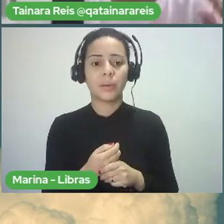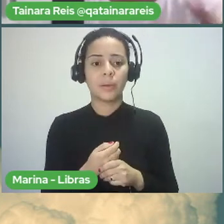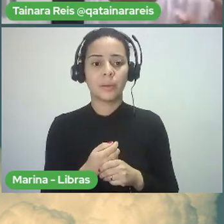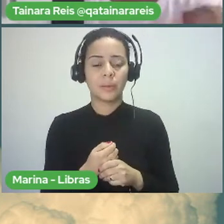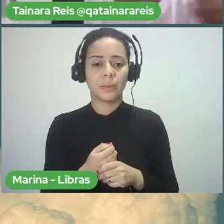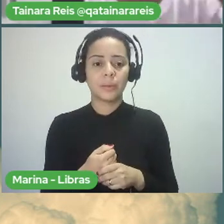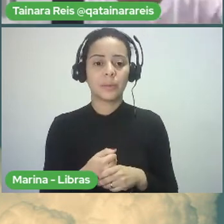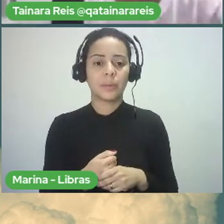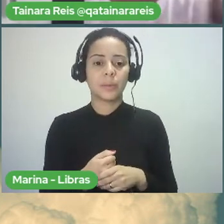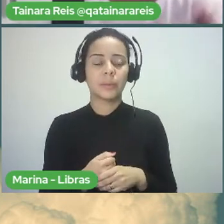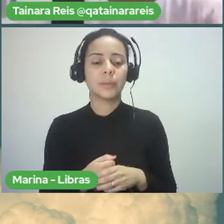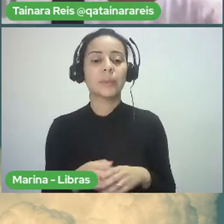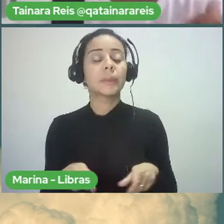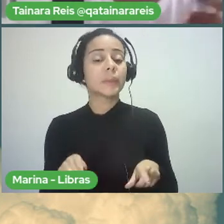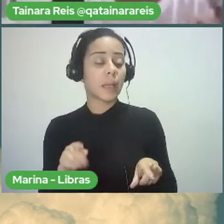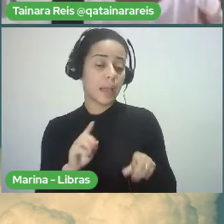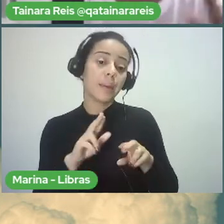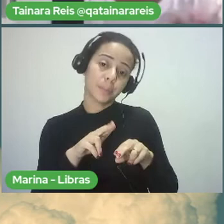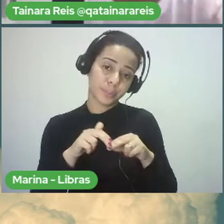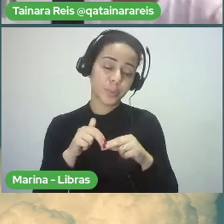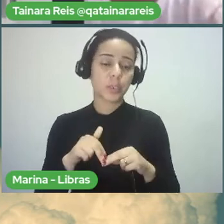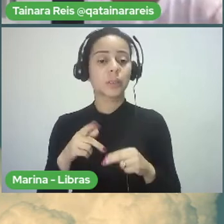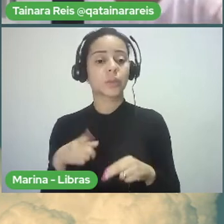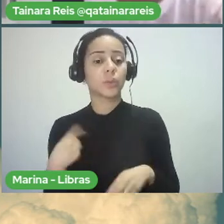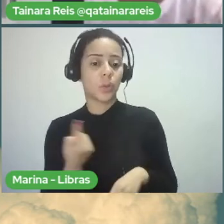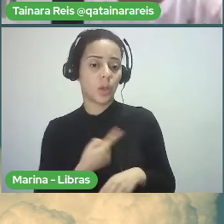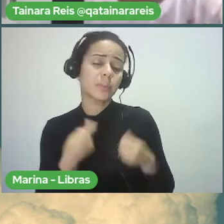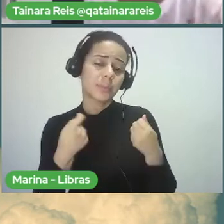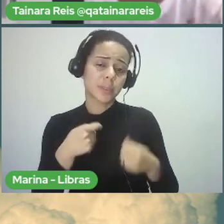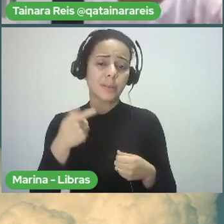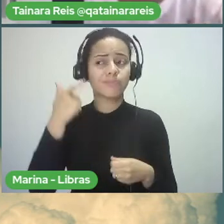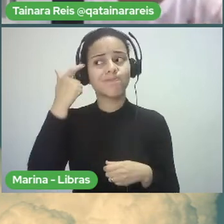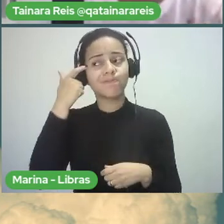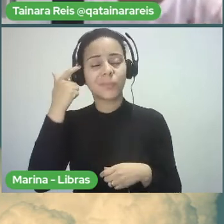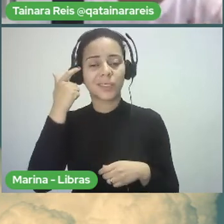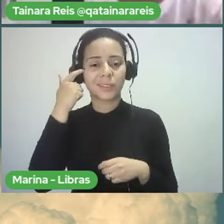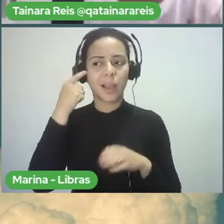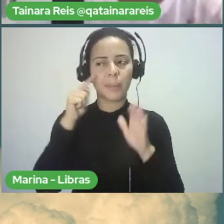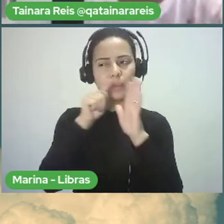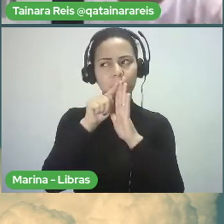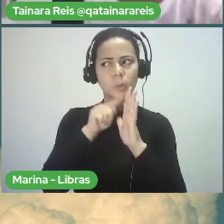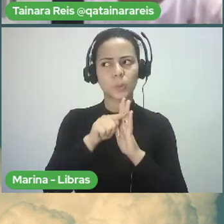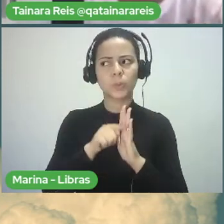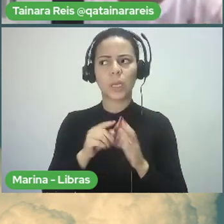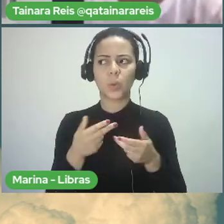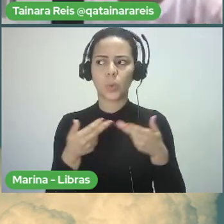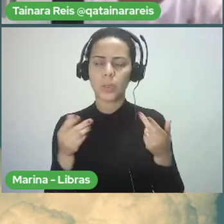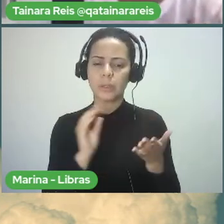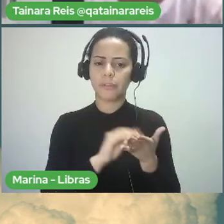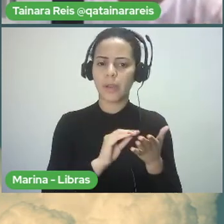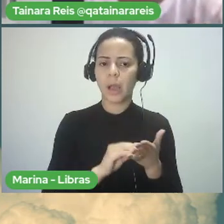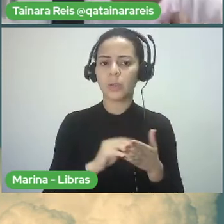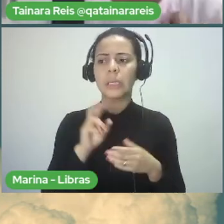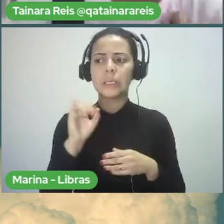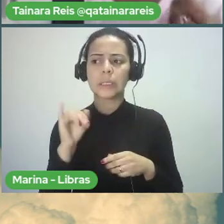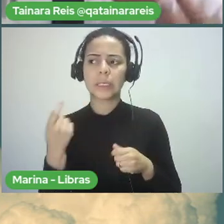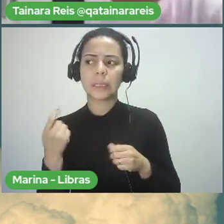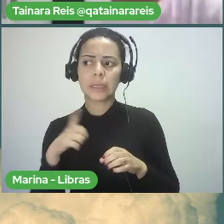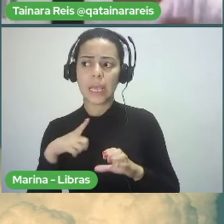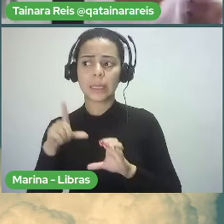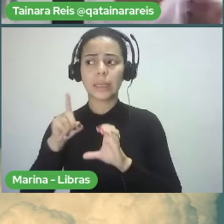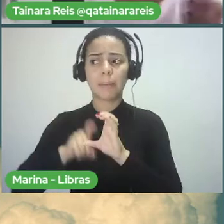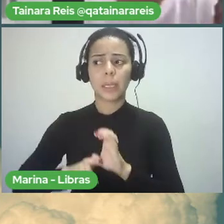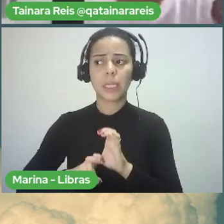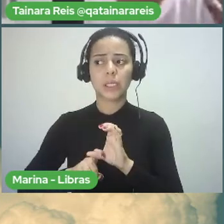definition of ready. Então, algumas perguntas aqui que vocês podem se fazer, por exemplo, se há dependência com outros cards, né, se